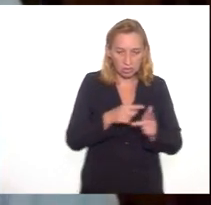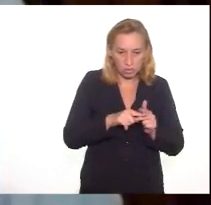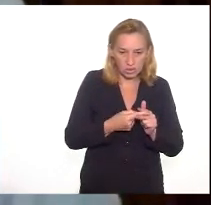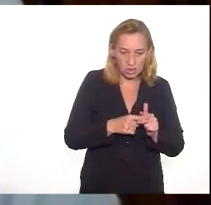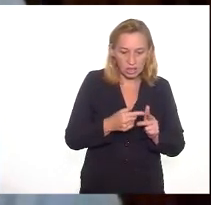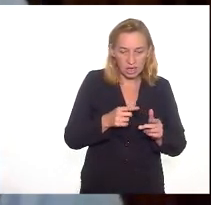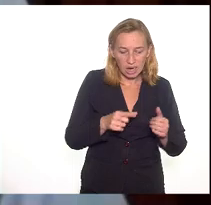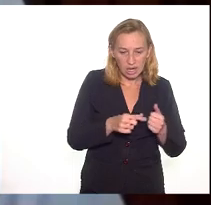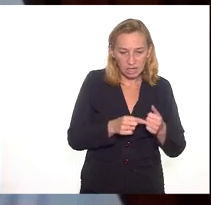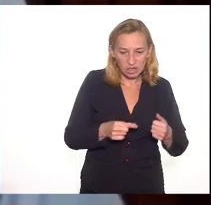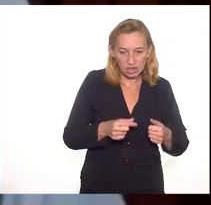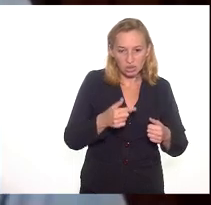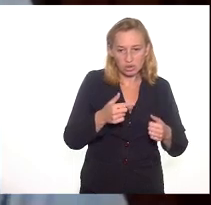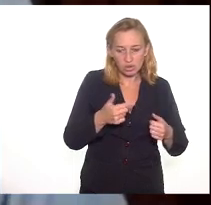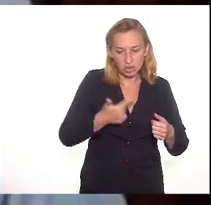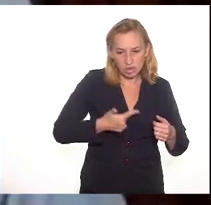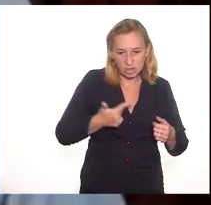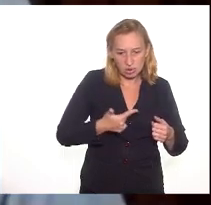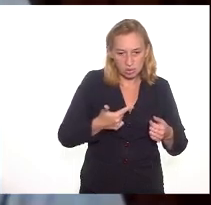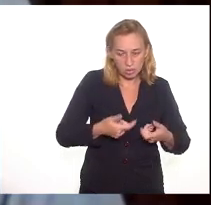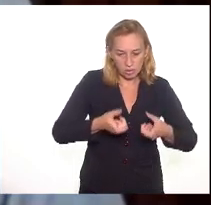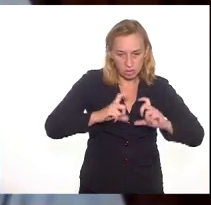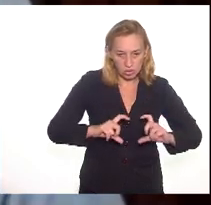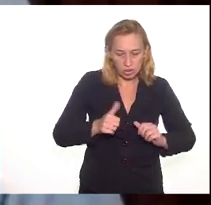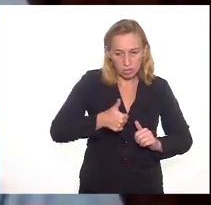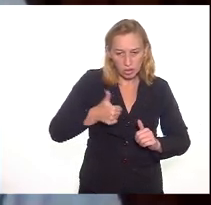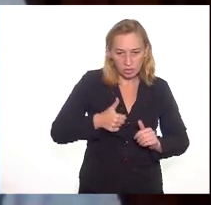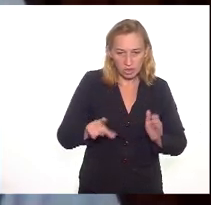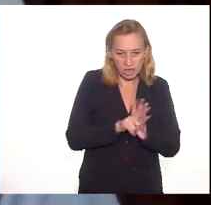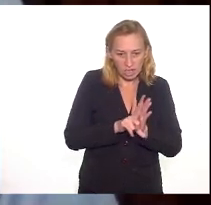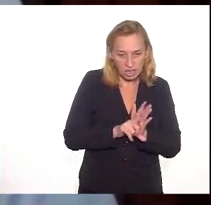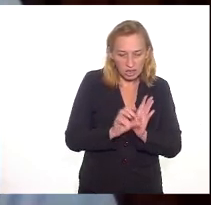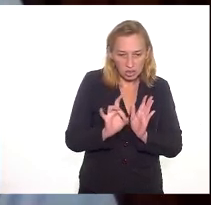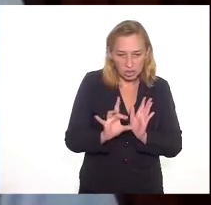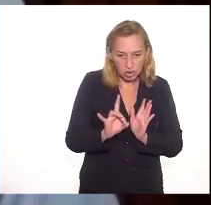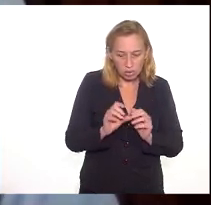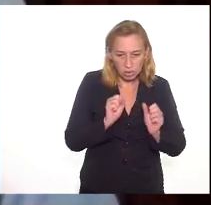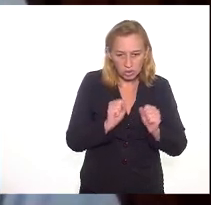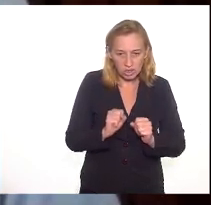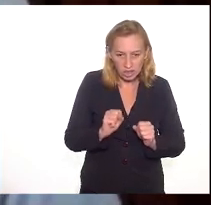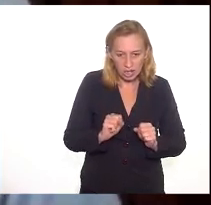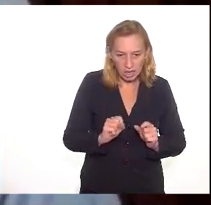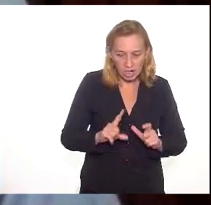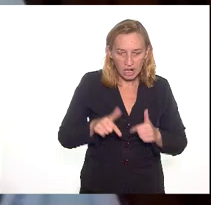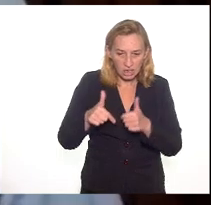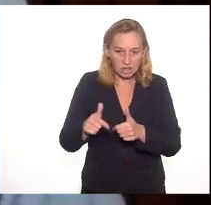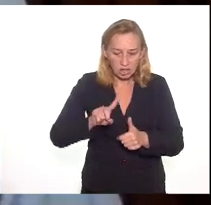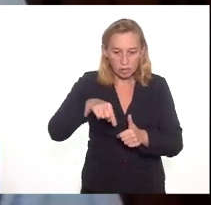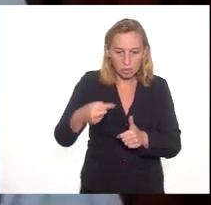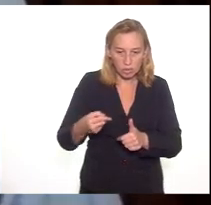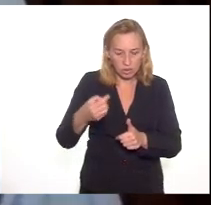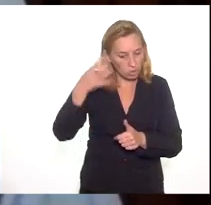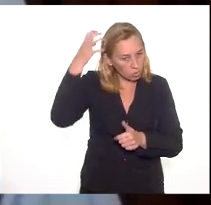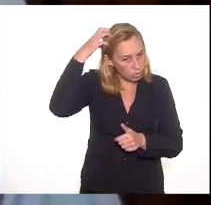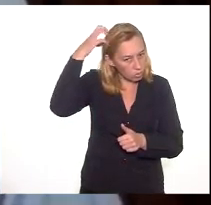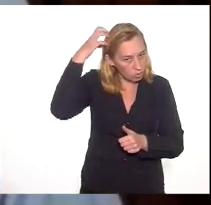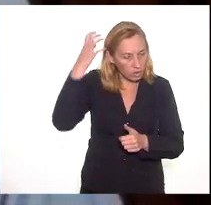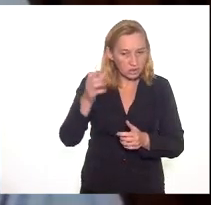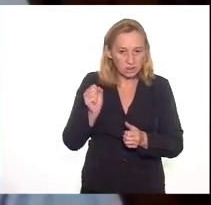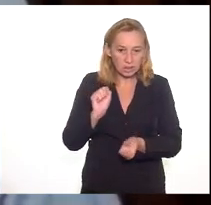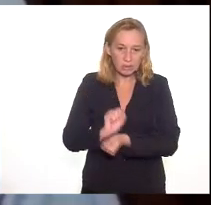Artigo 2º, parágrafo único. A punição de que trata o artigo 1º dessa lei somente poderá ser aplicada após sentença penal condenatória, ficando